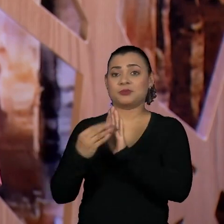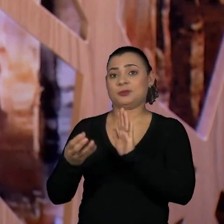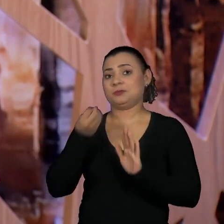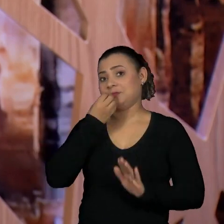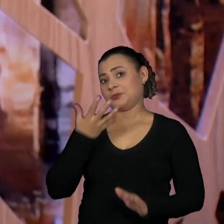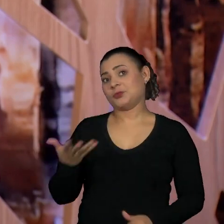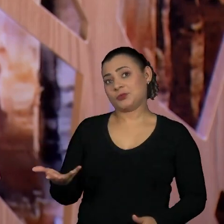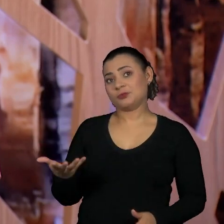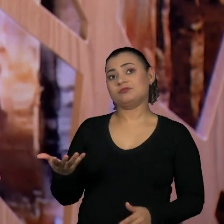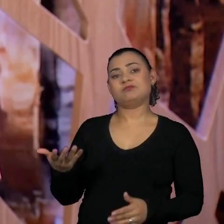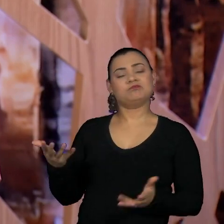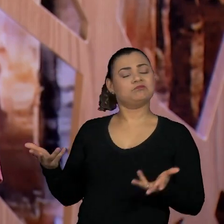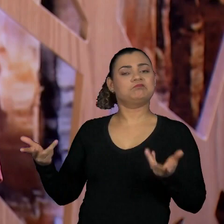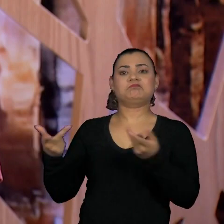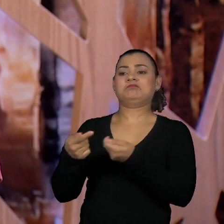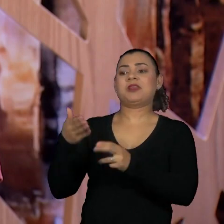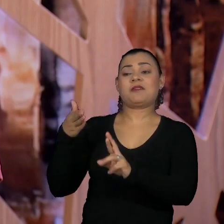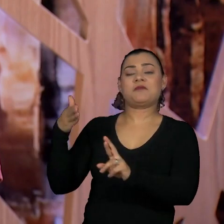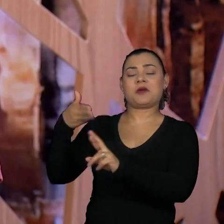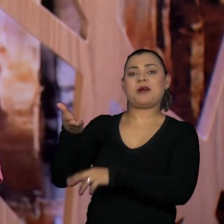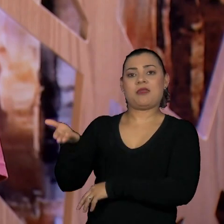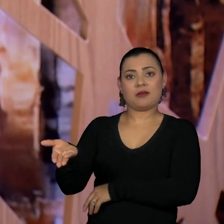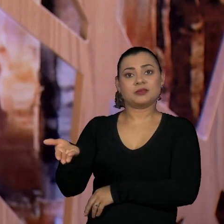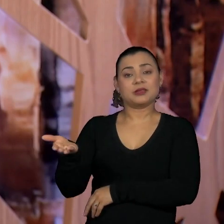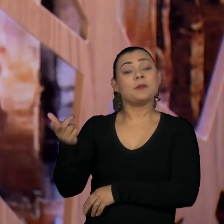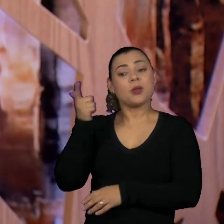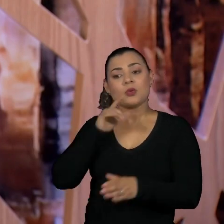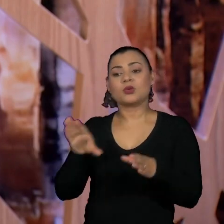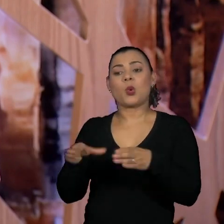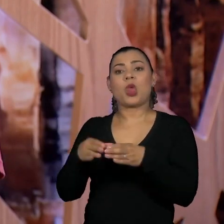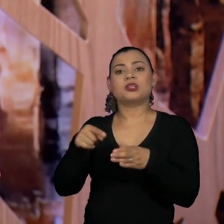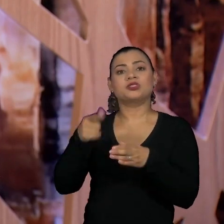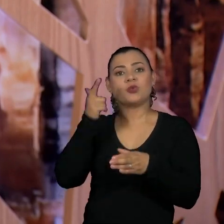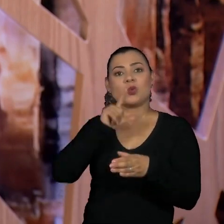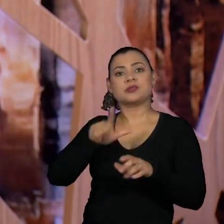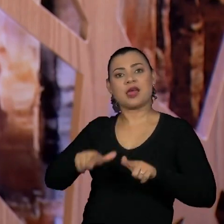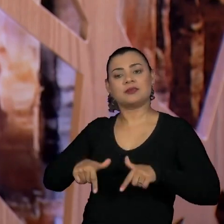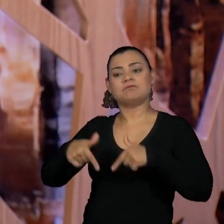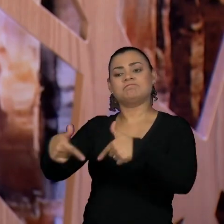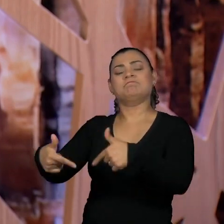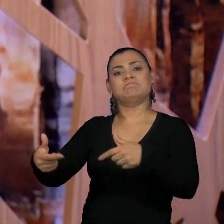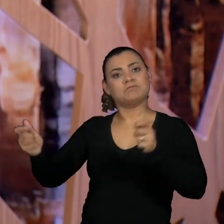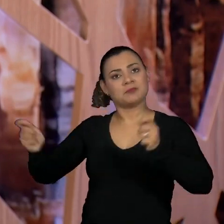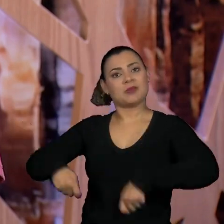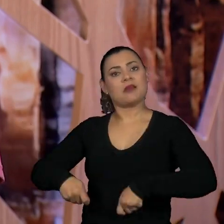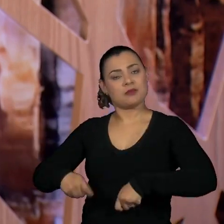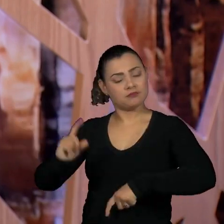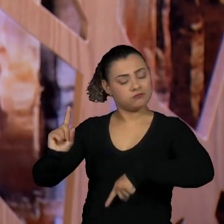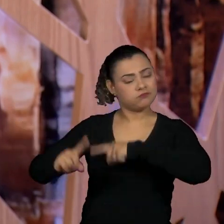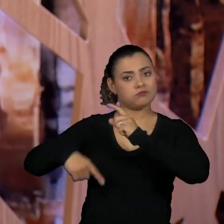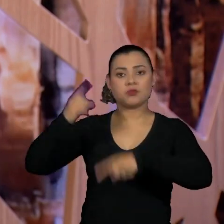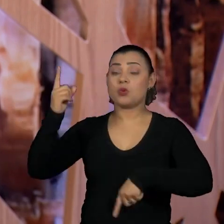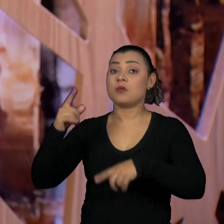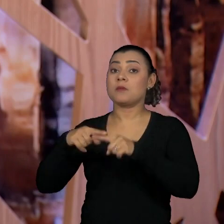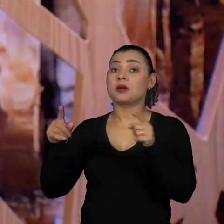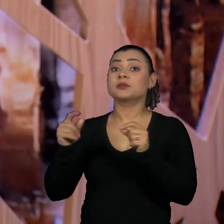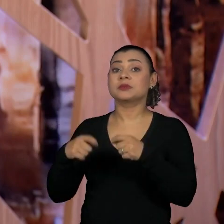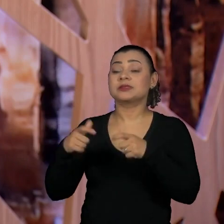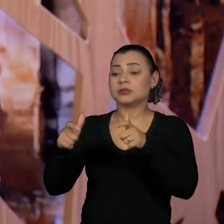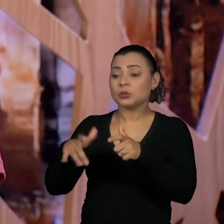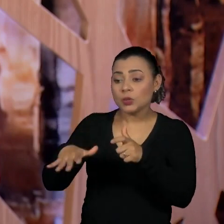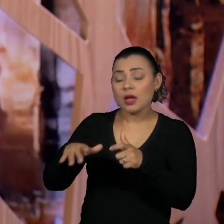bem acabados do que a coletividade é capaz de produzir. Só basta ter